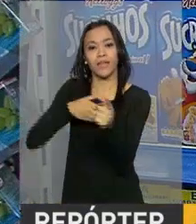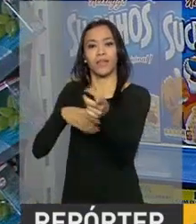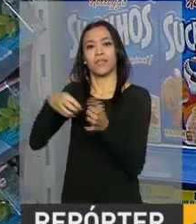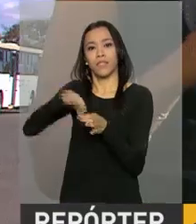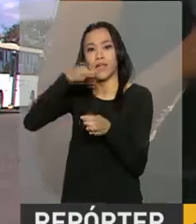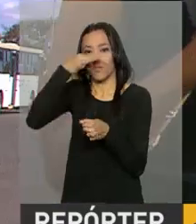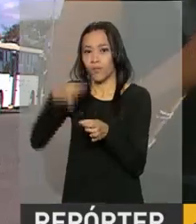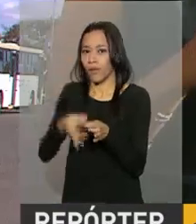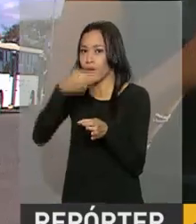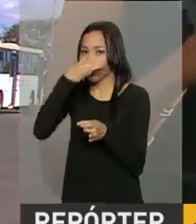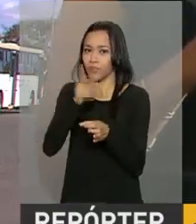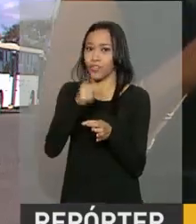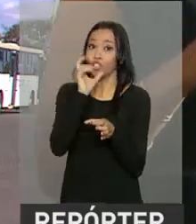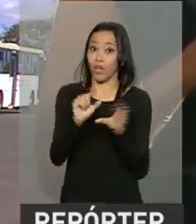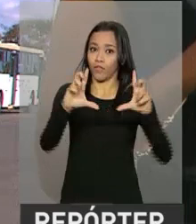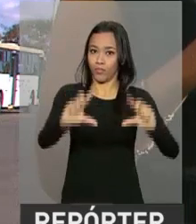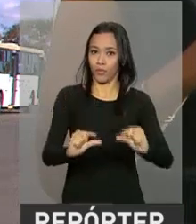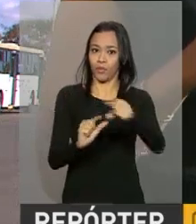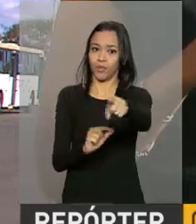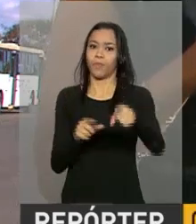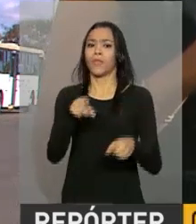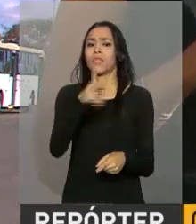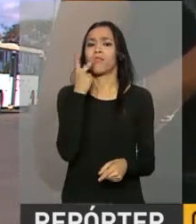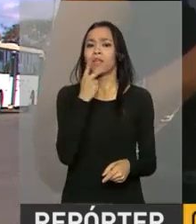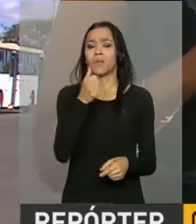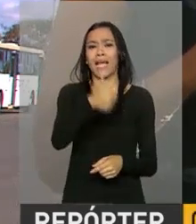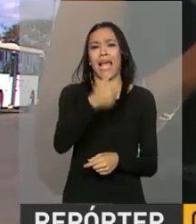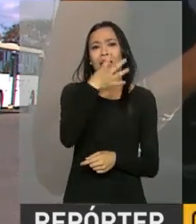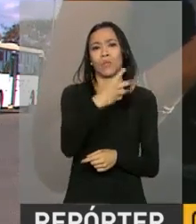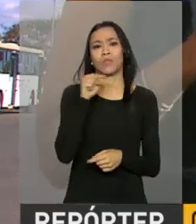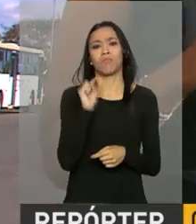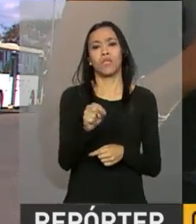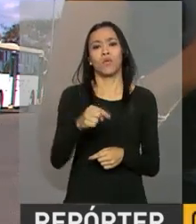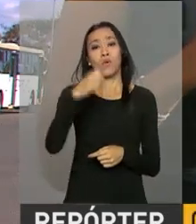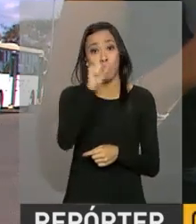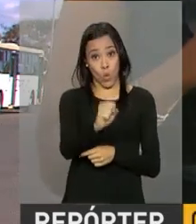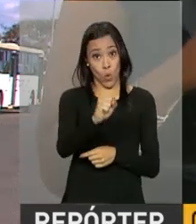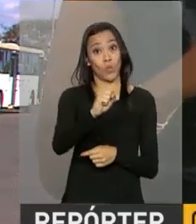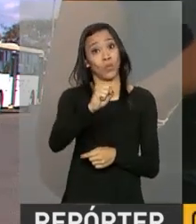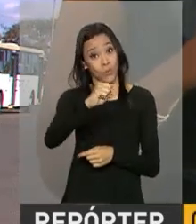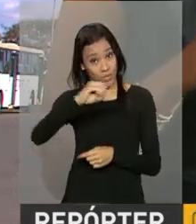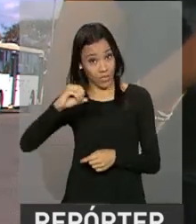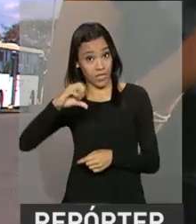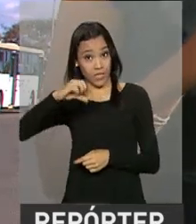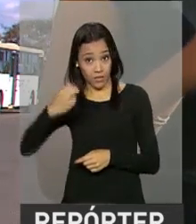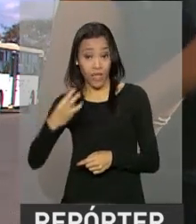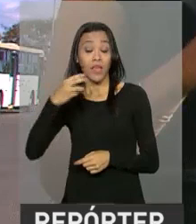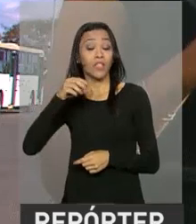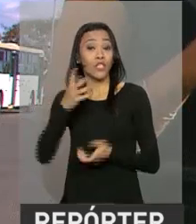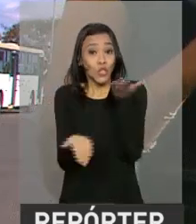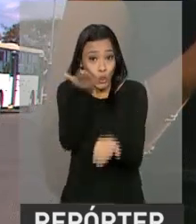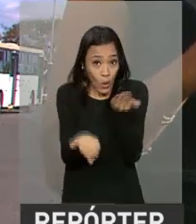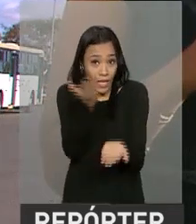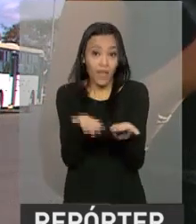matinais nas três fases do acordo cerca de 14.800 toneladas de sódio foram retirados